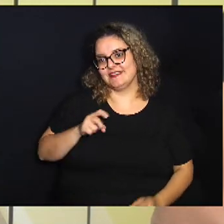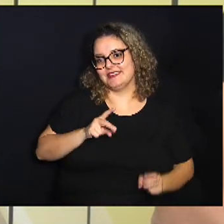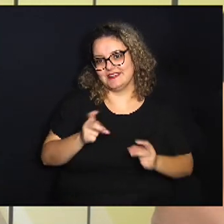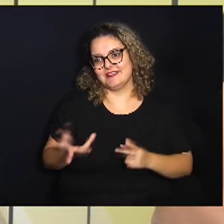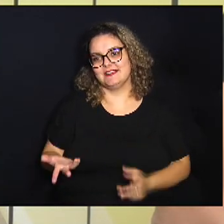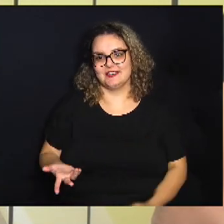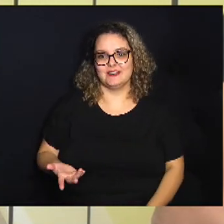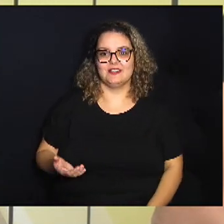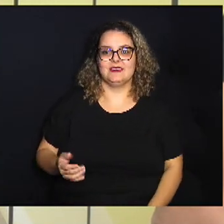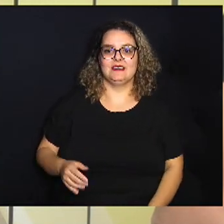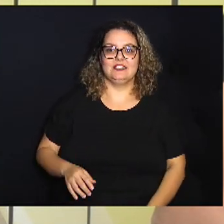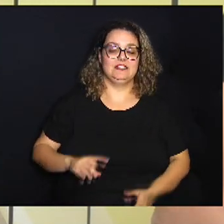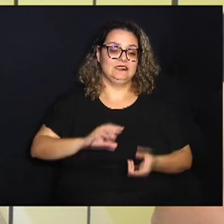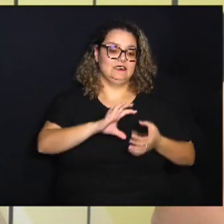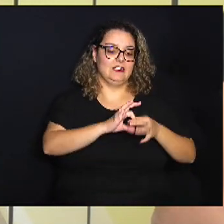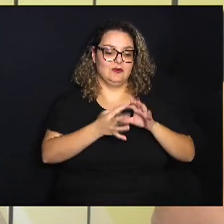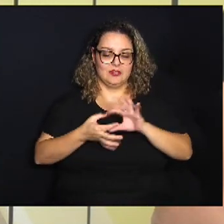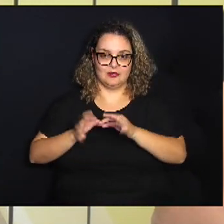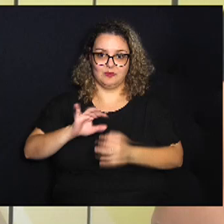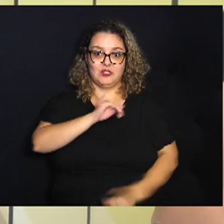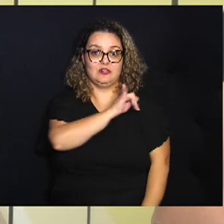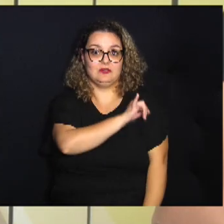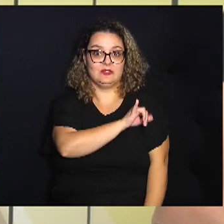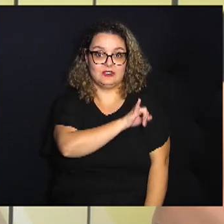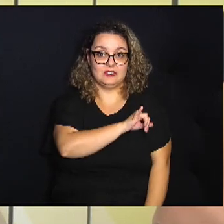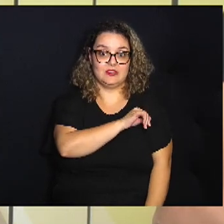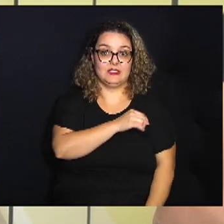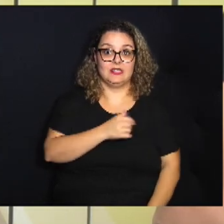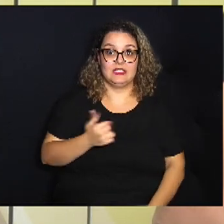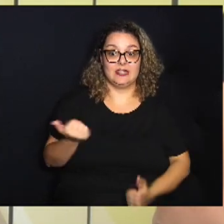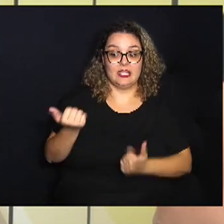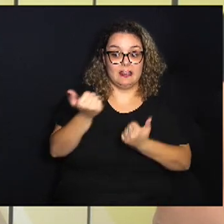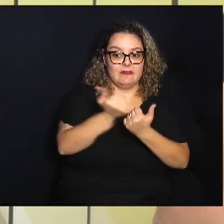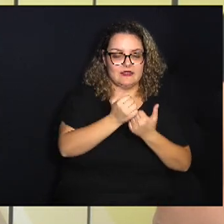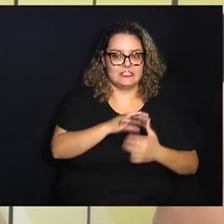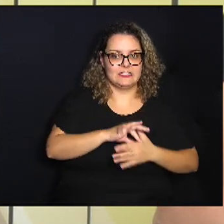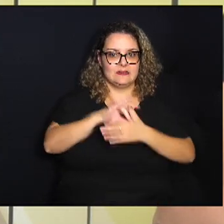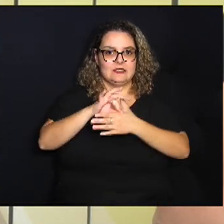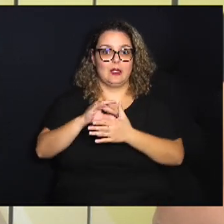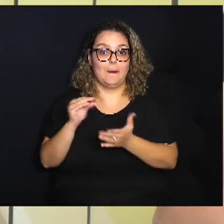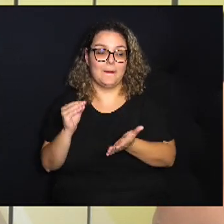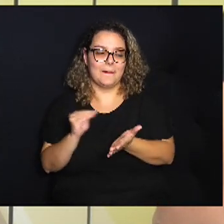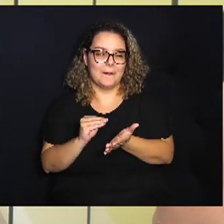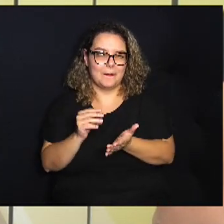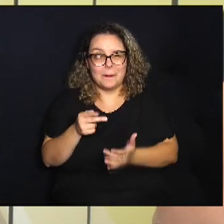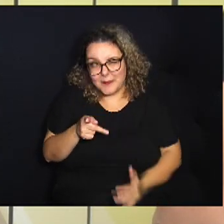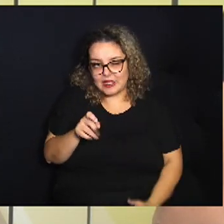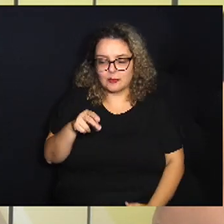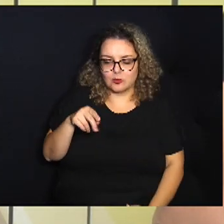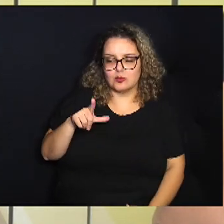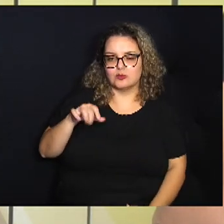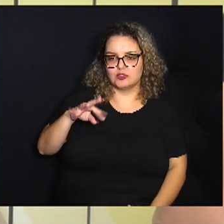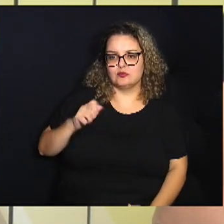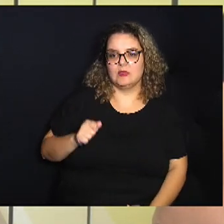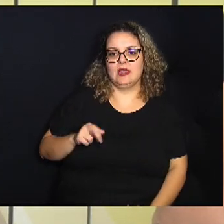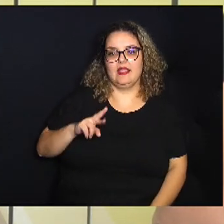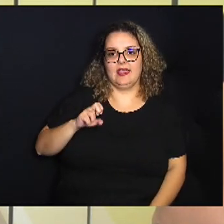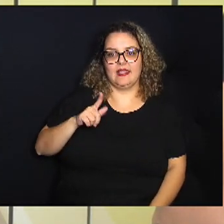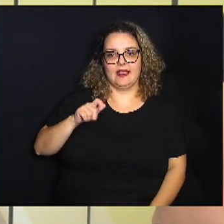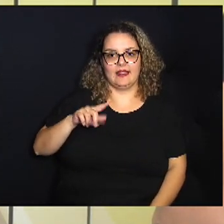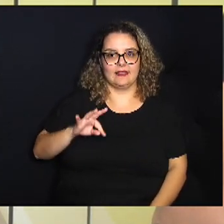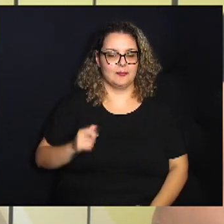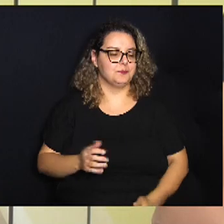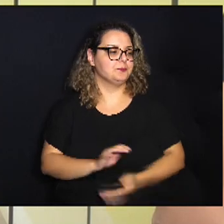Olimpíada do Rio, ele estava na vice-liderança geral, na penúltima regata, porque na vela você faz olímpica, né?